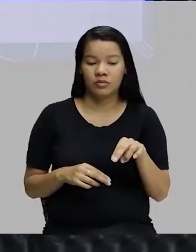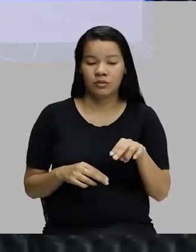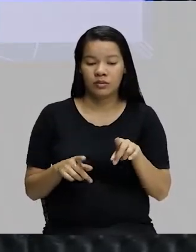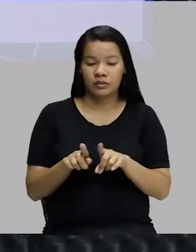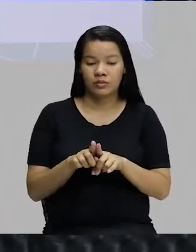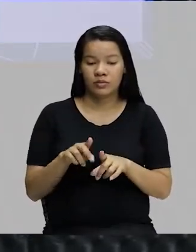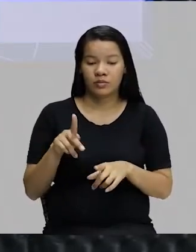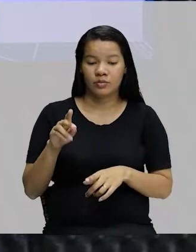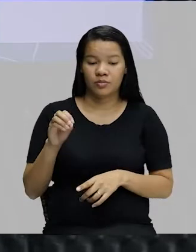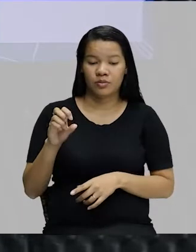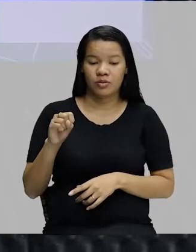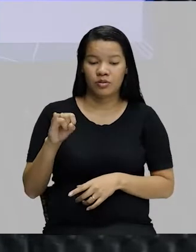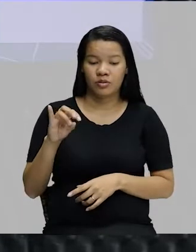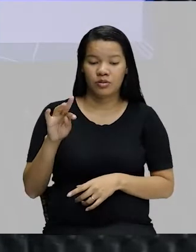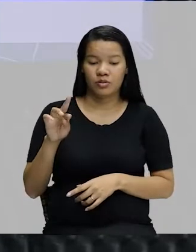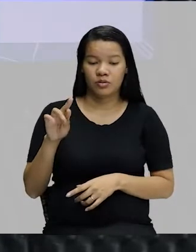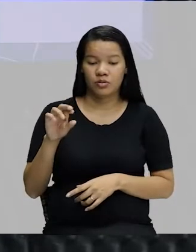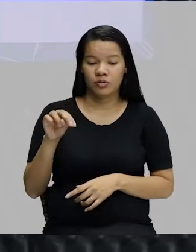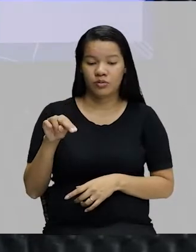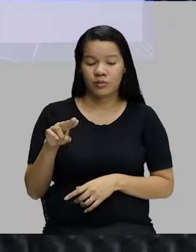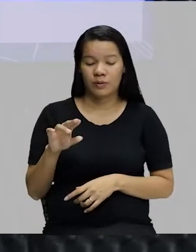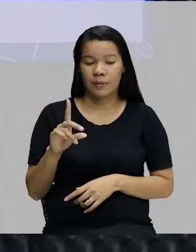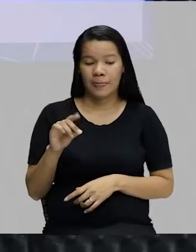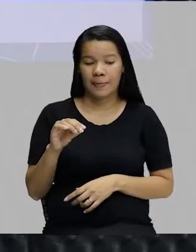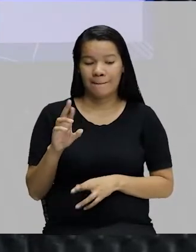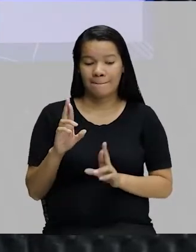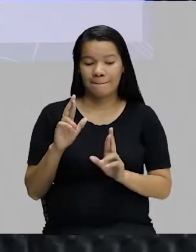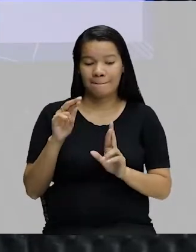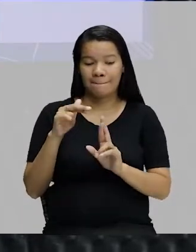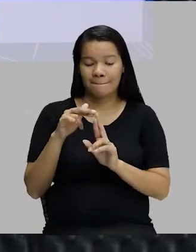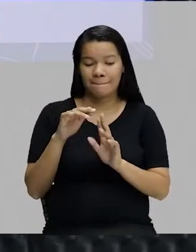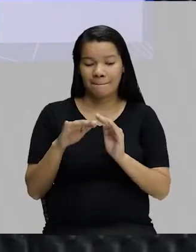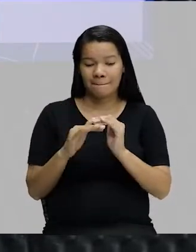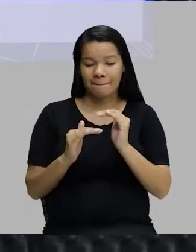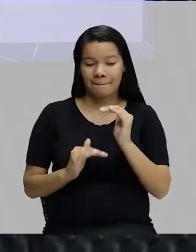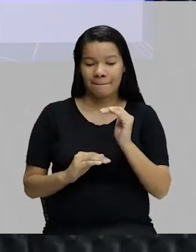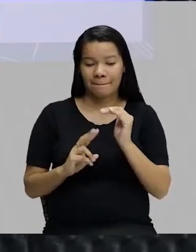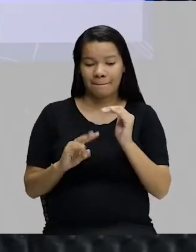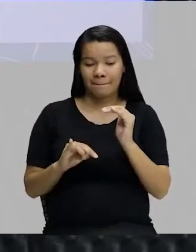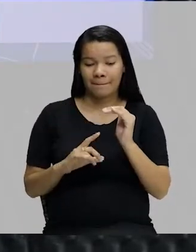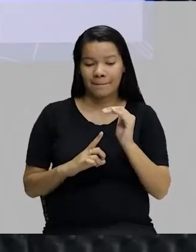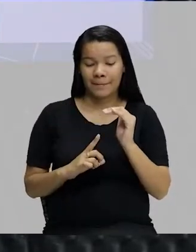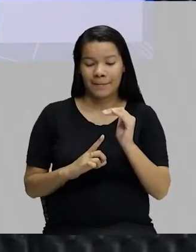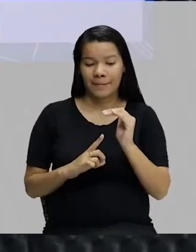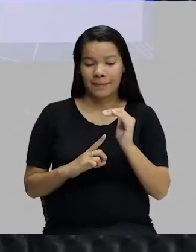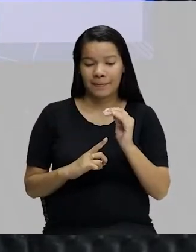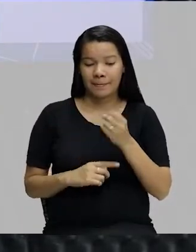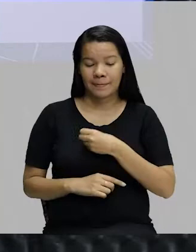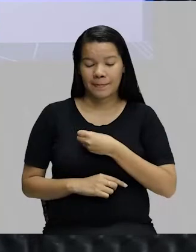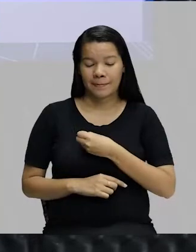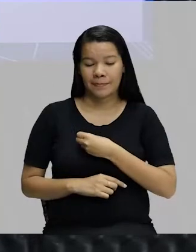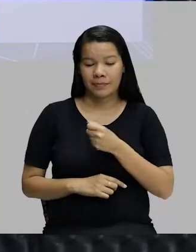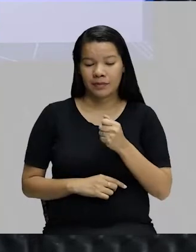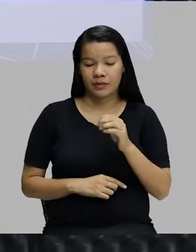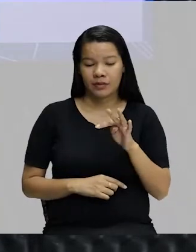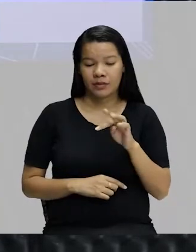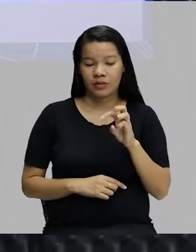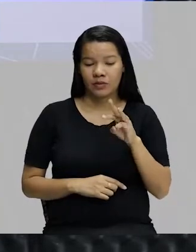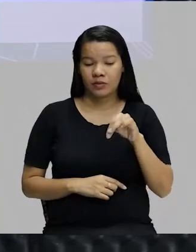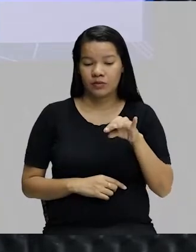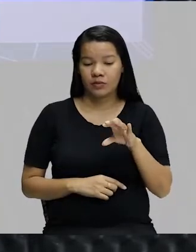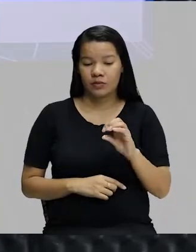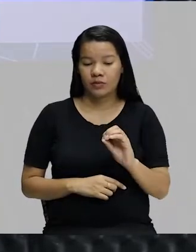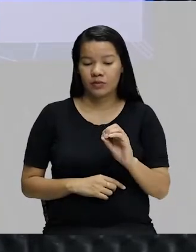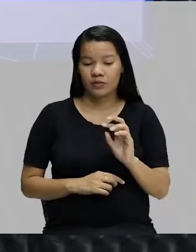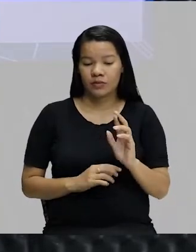essa representação aqui inferior é o pósitron. Ele vai ter o número atômico equivalente a